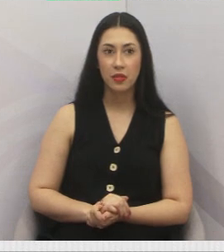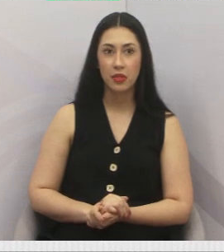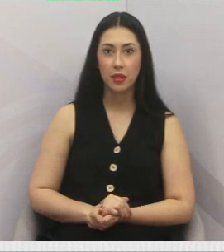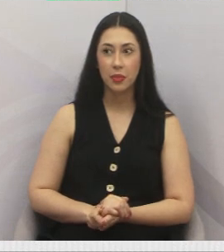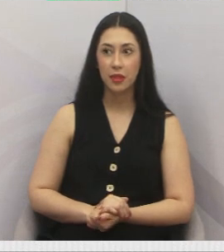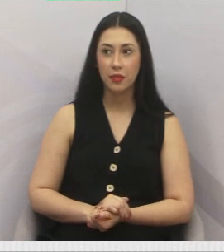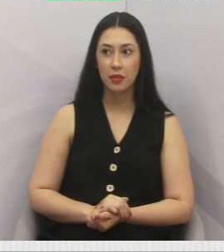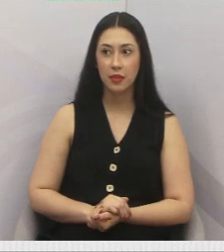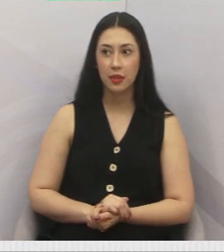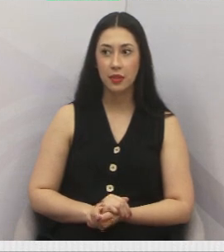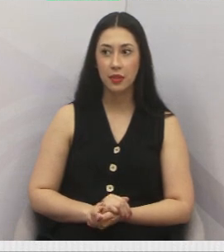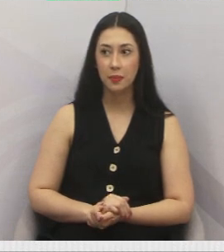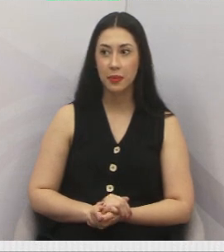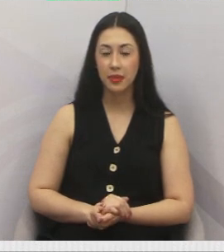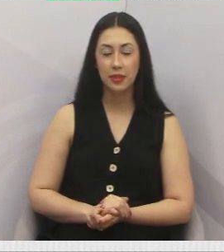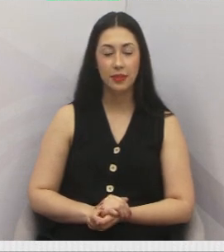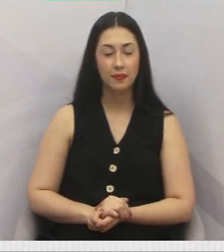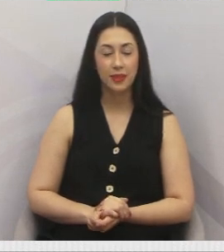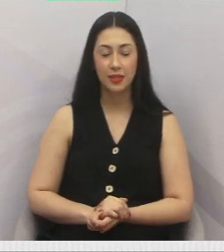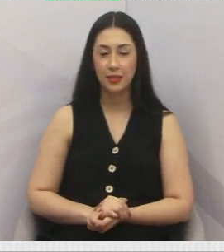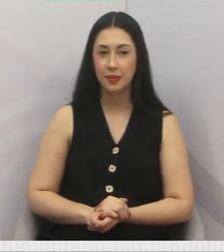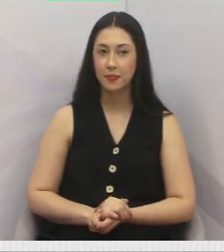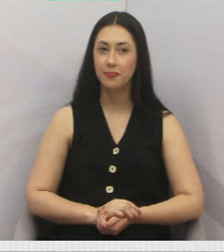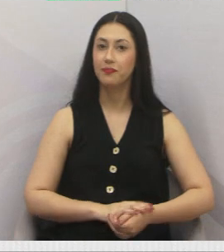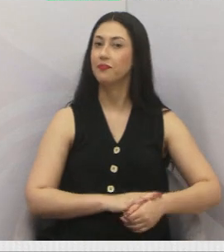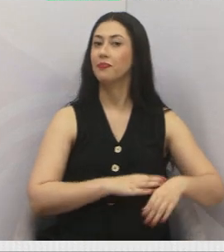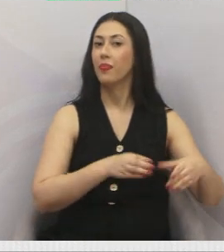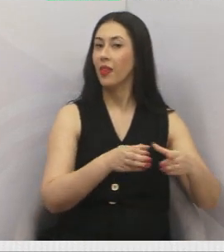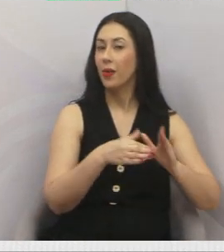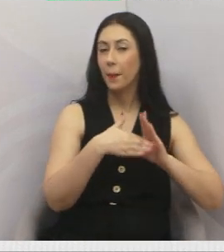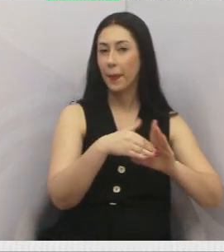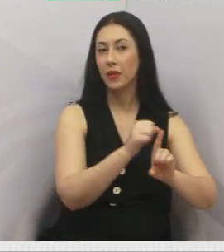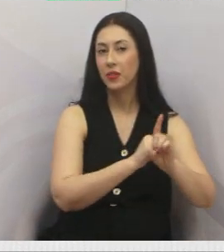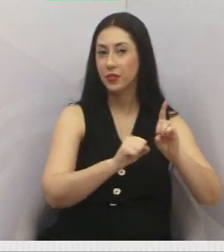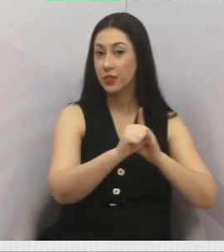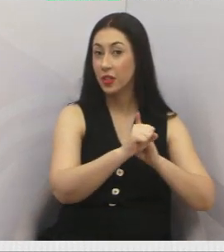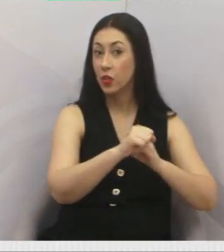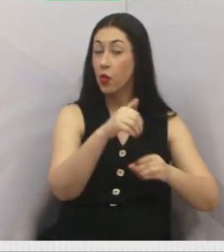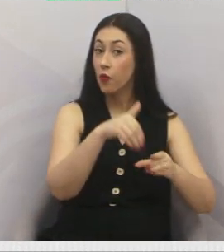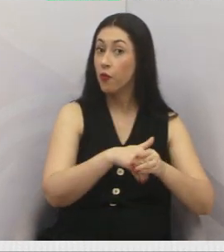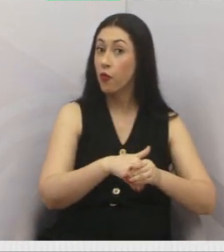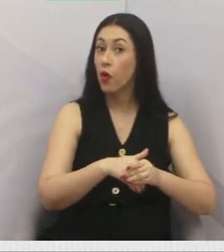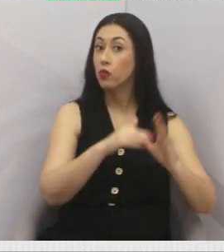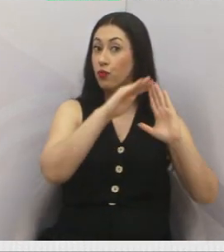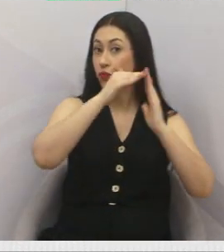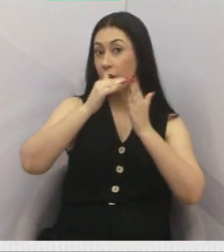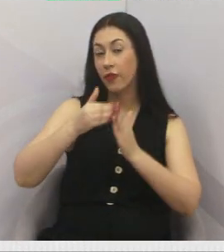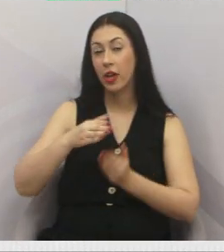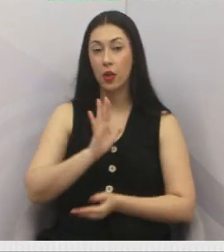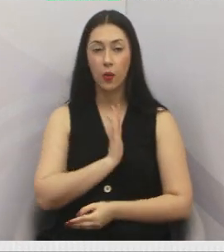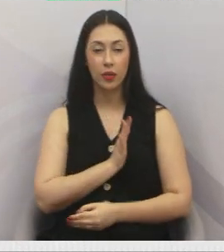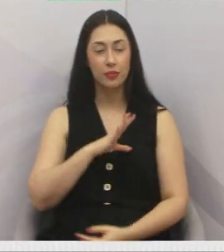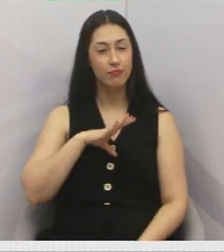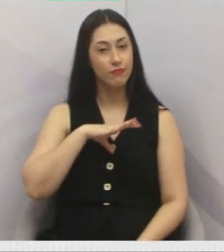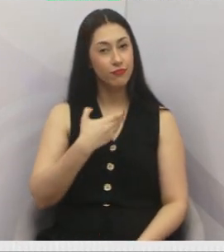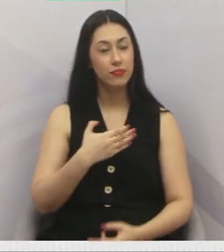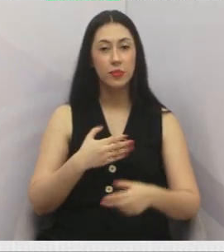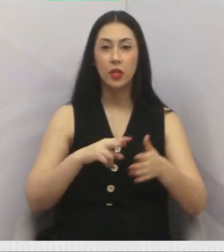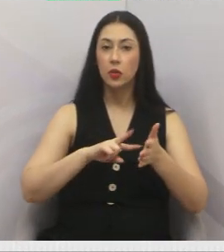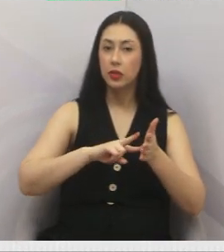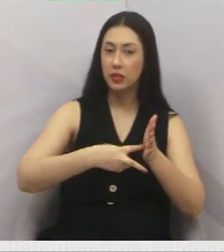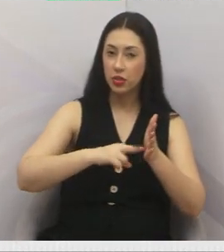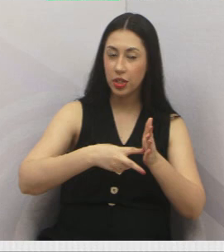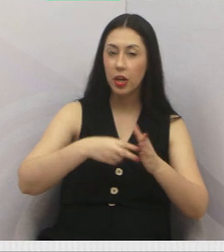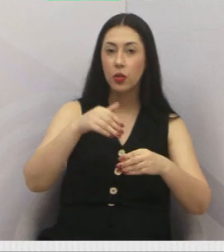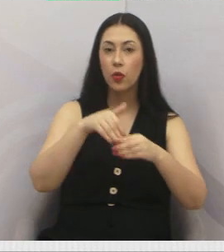Prosseguindo, próximo voto. Movimentos Populares, um voto Quilombo Coração Valente. Entidade de classe